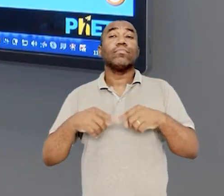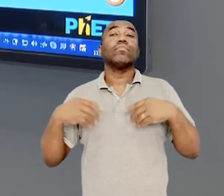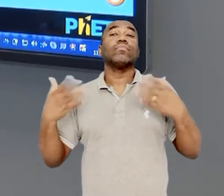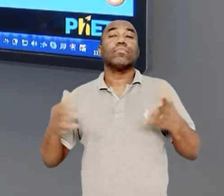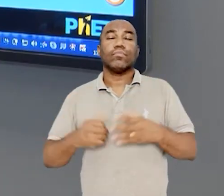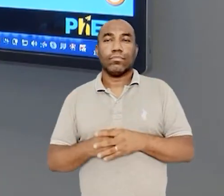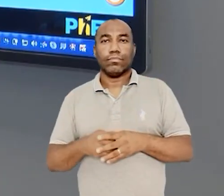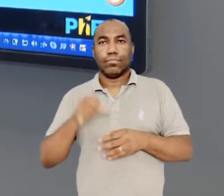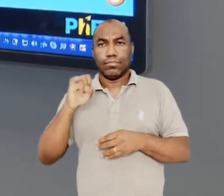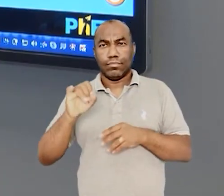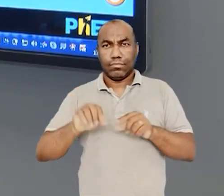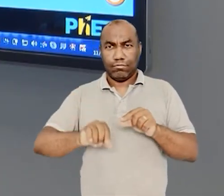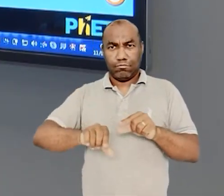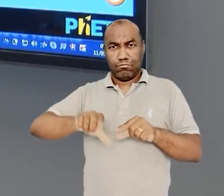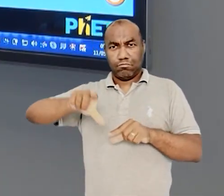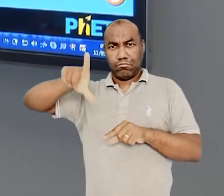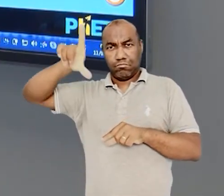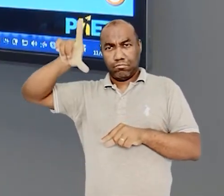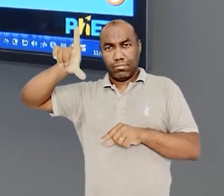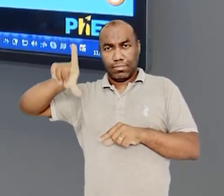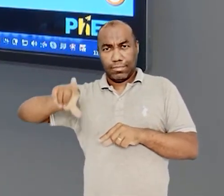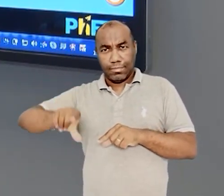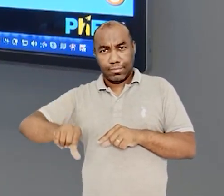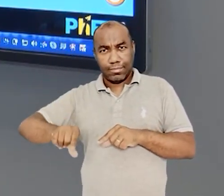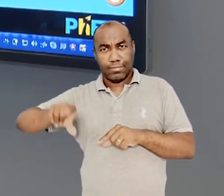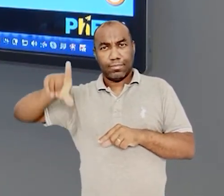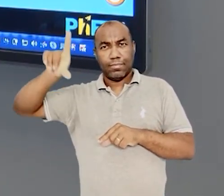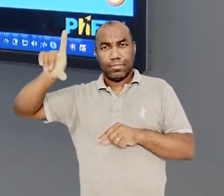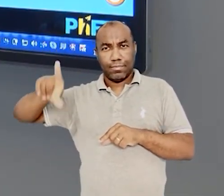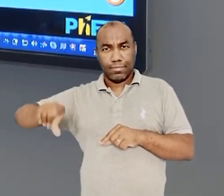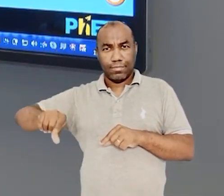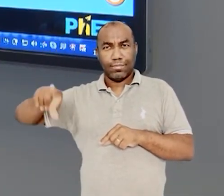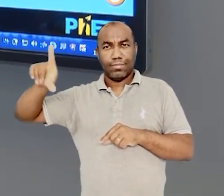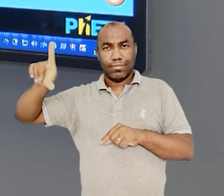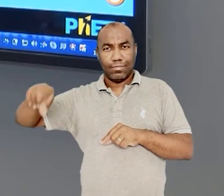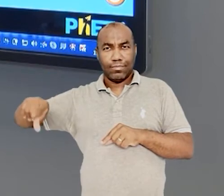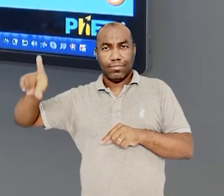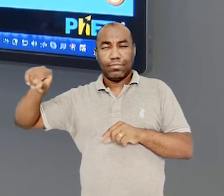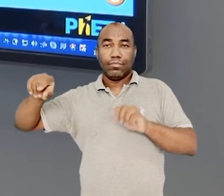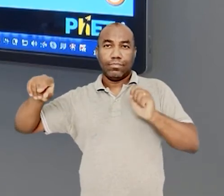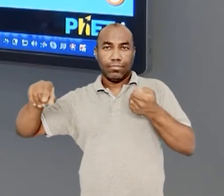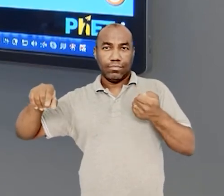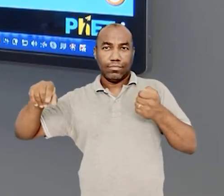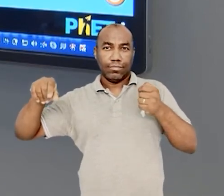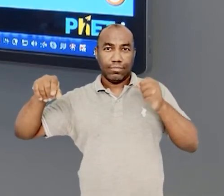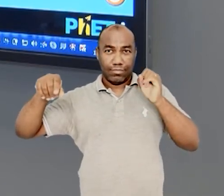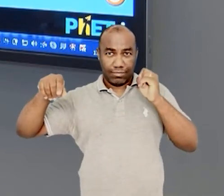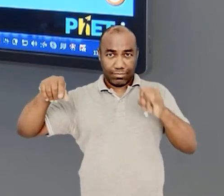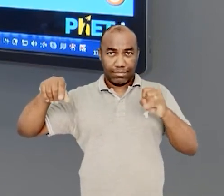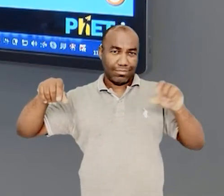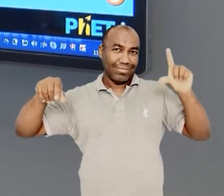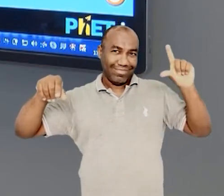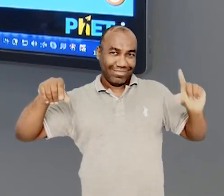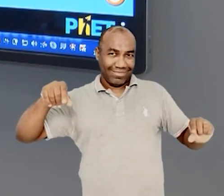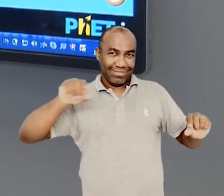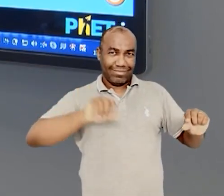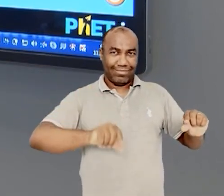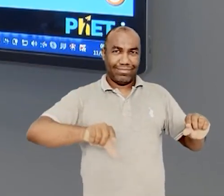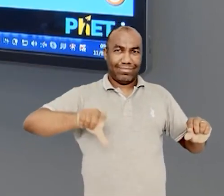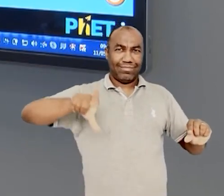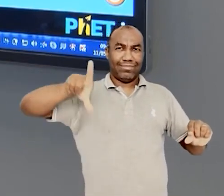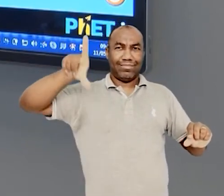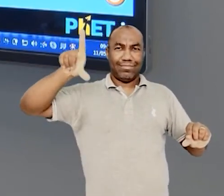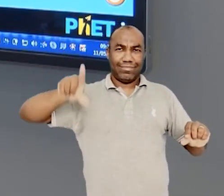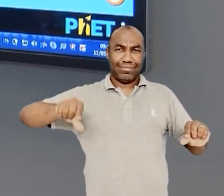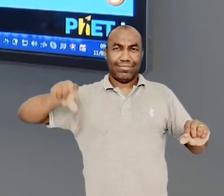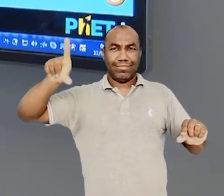proporcionais. Se eu aumento a voltagem, a intensidade de corrente elétrica aumenta. Se eu diminuir a voltagem elétrica, a